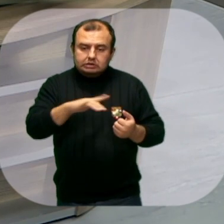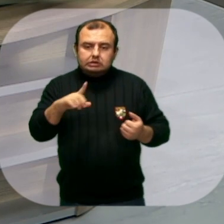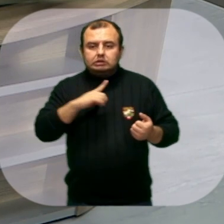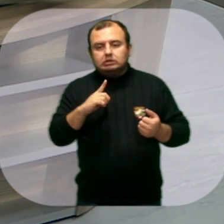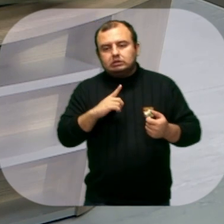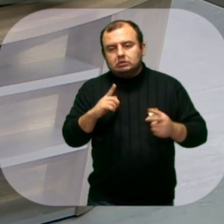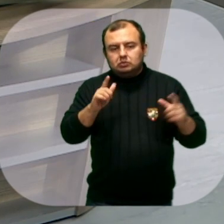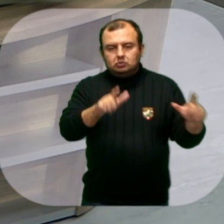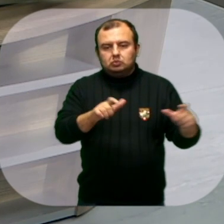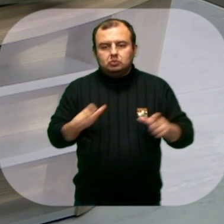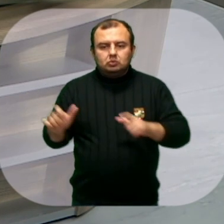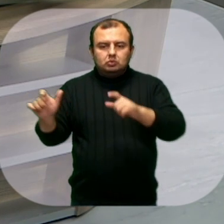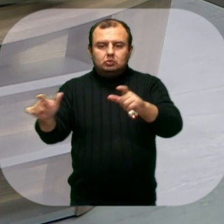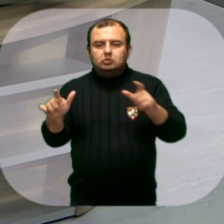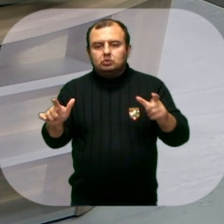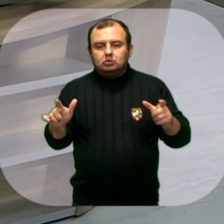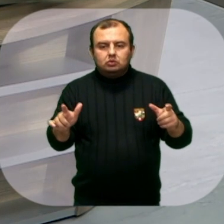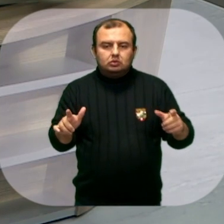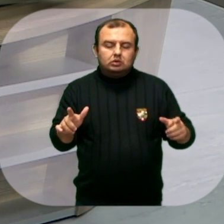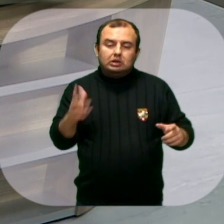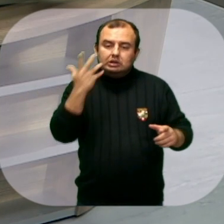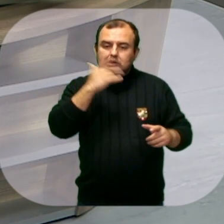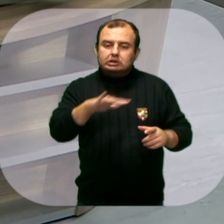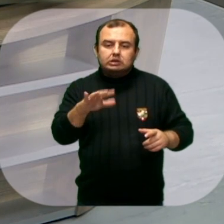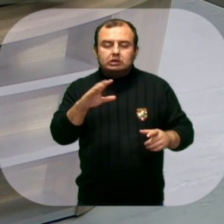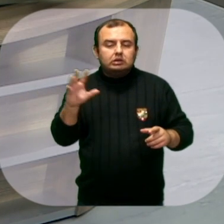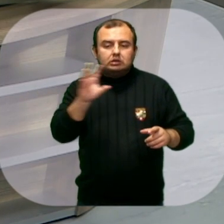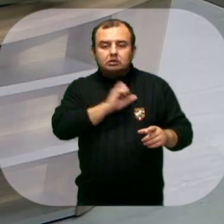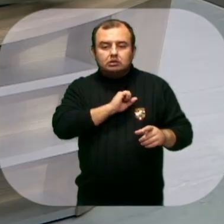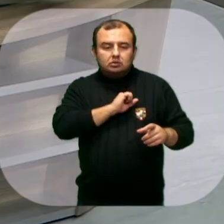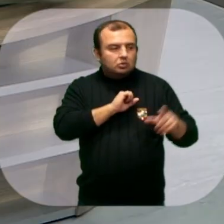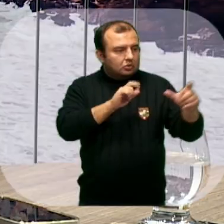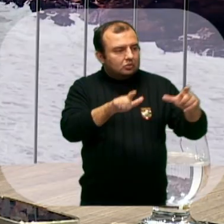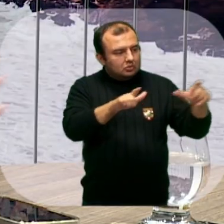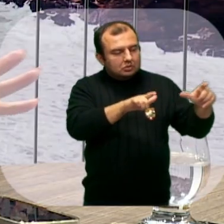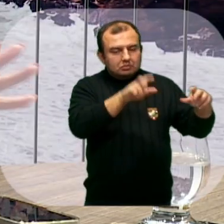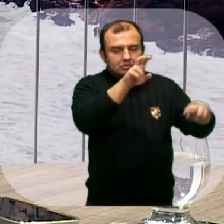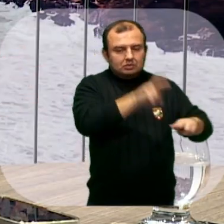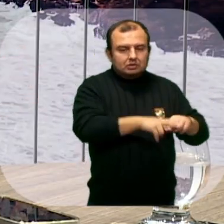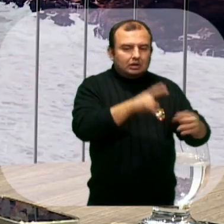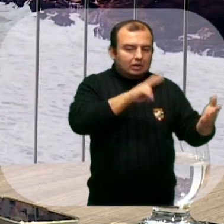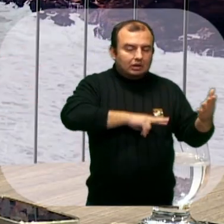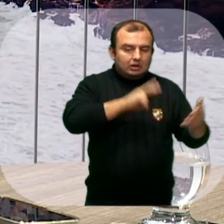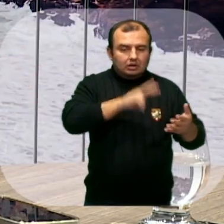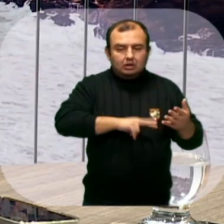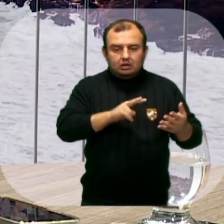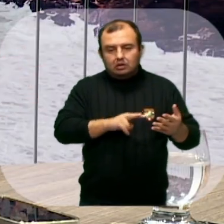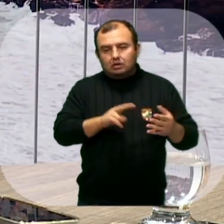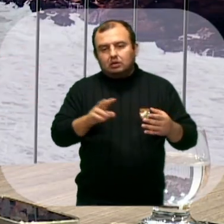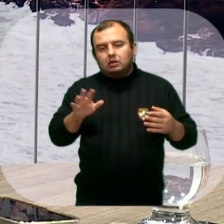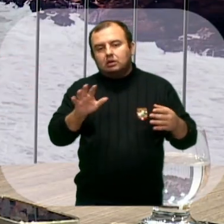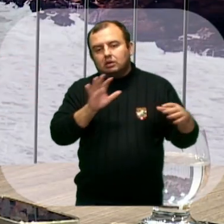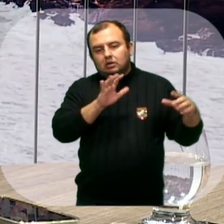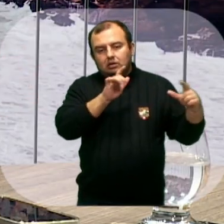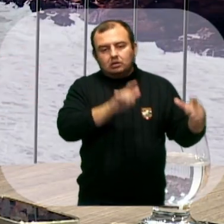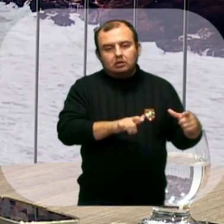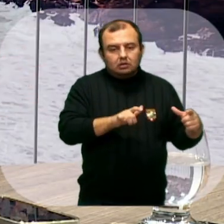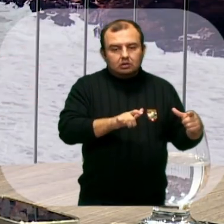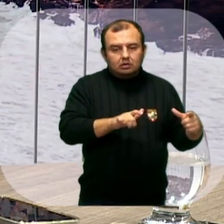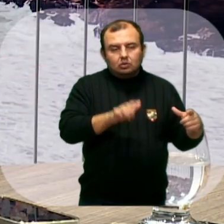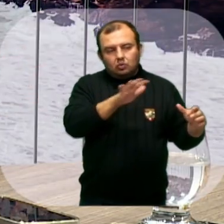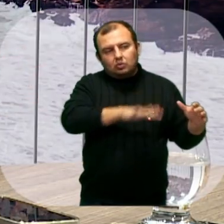vários cantinhos, né? Eu digo que as crianças, elas adoram achar um buraquinho para ler. Então, aquele universozinho ali do